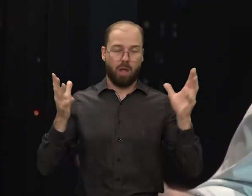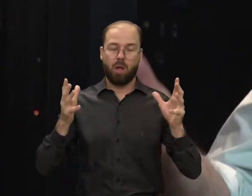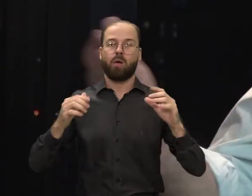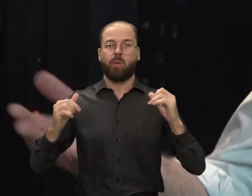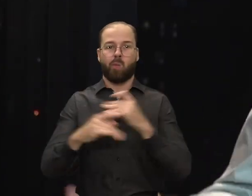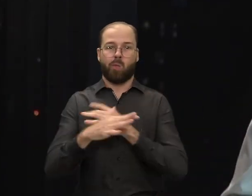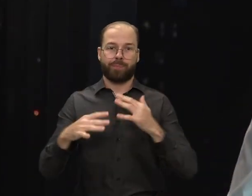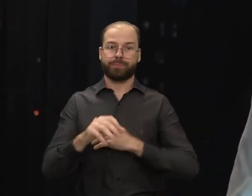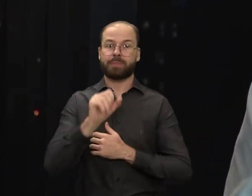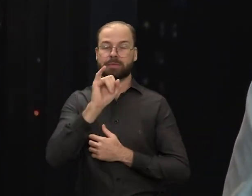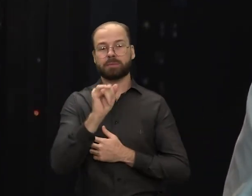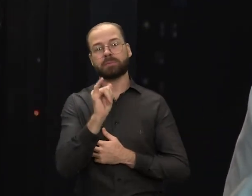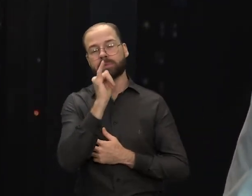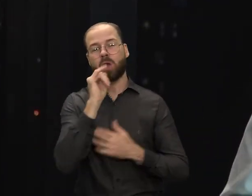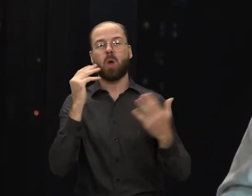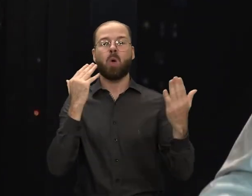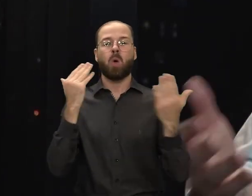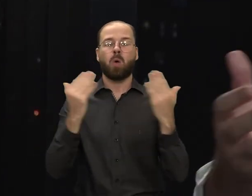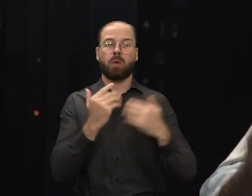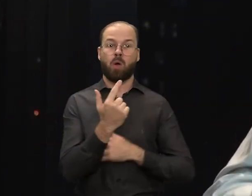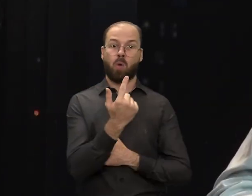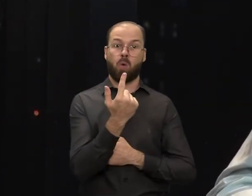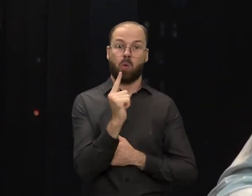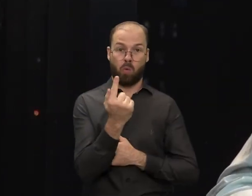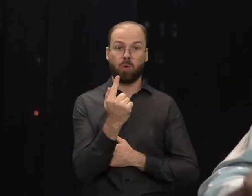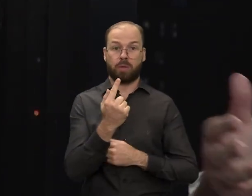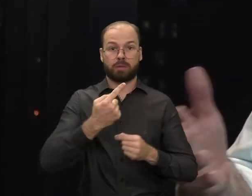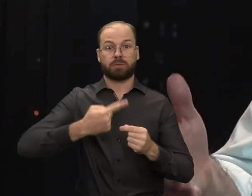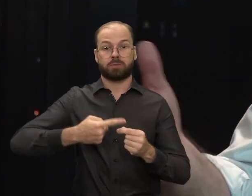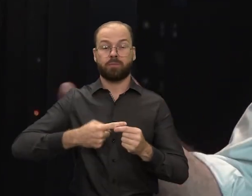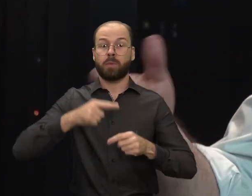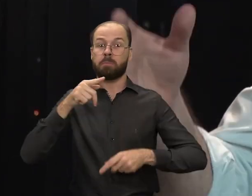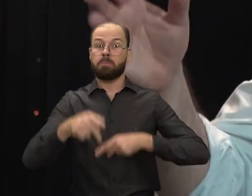pegar Goiânia, por exemplo, a população,